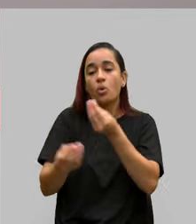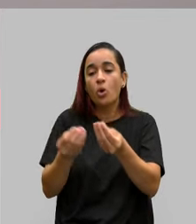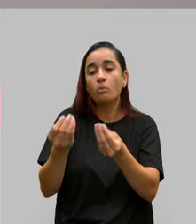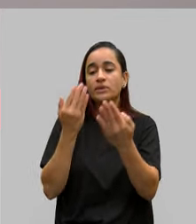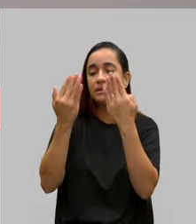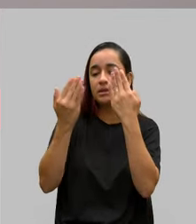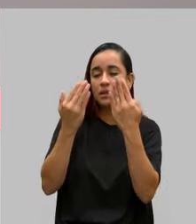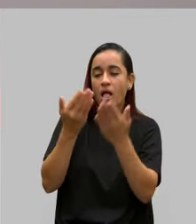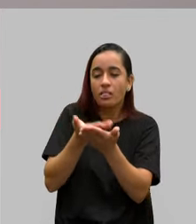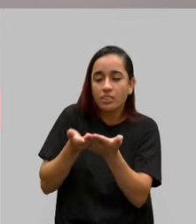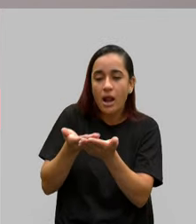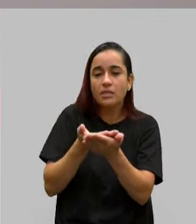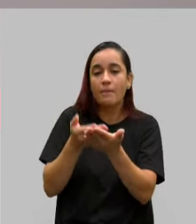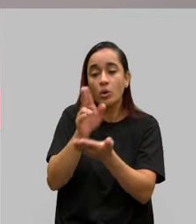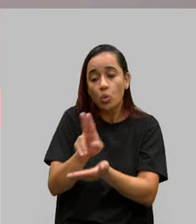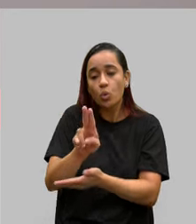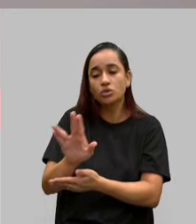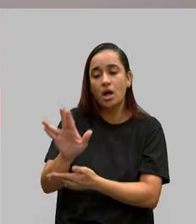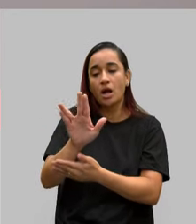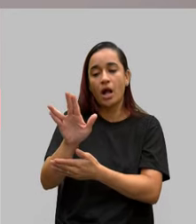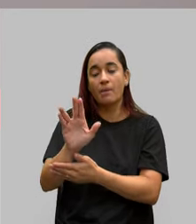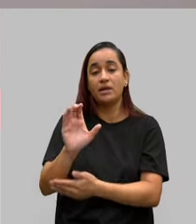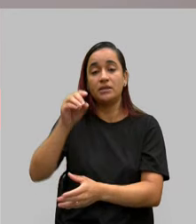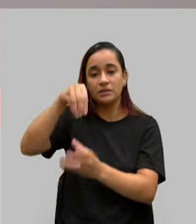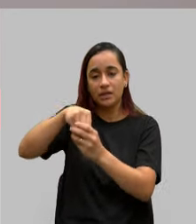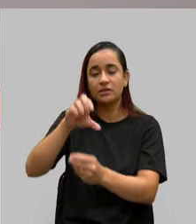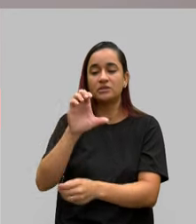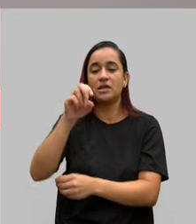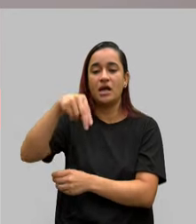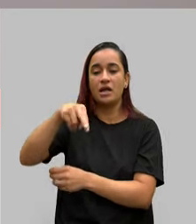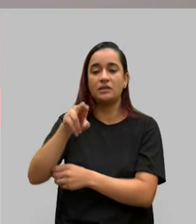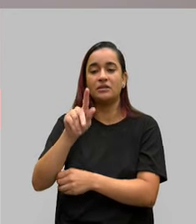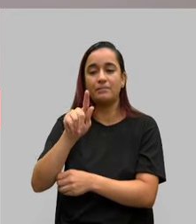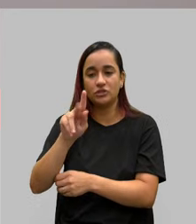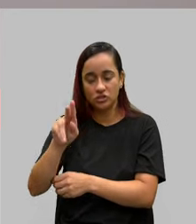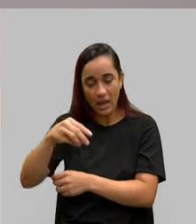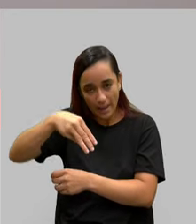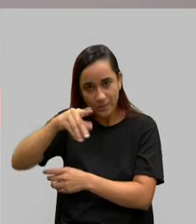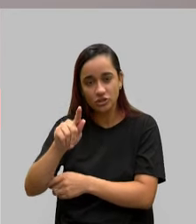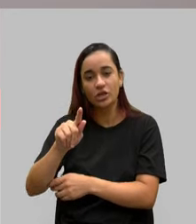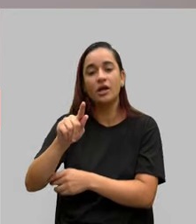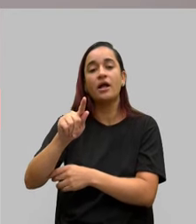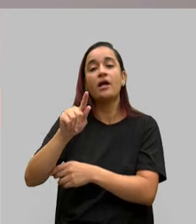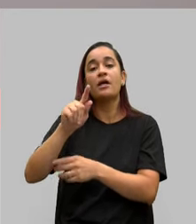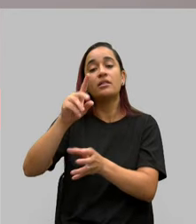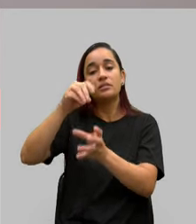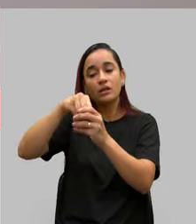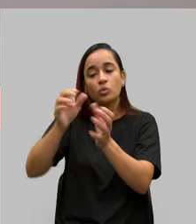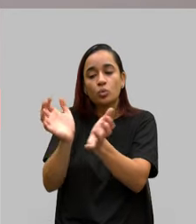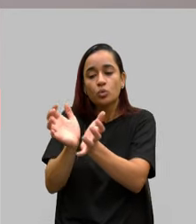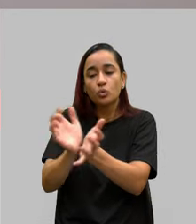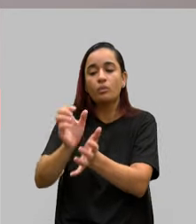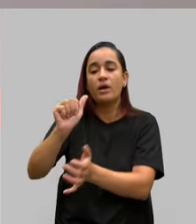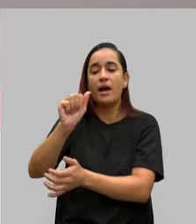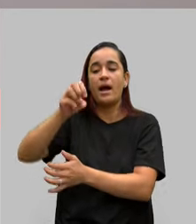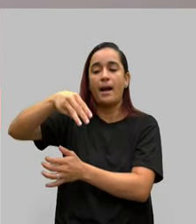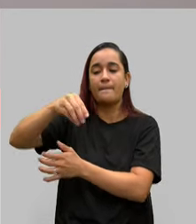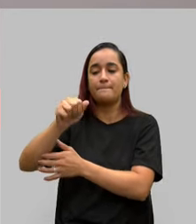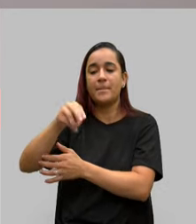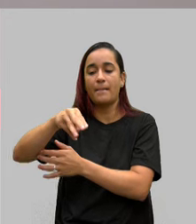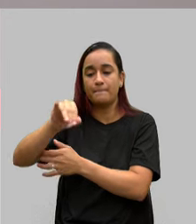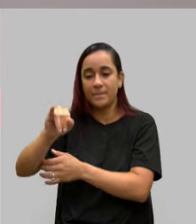no crpm e psicólogo assessor de acolhimento na amam Emília Alcântara Moreira